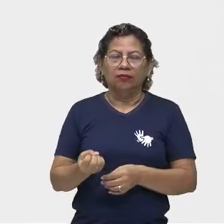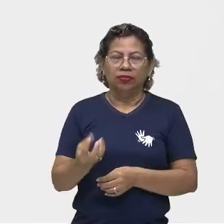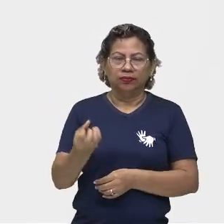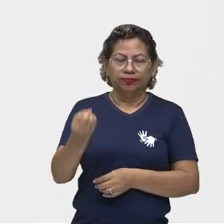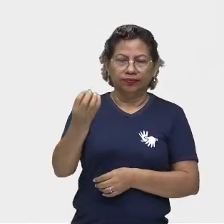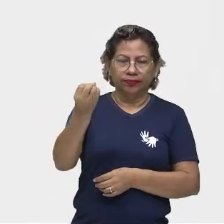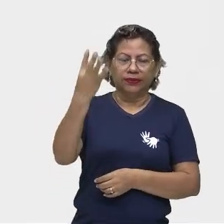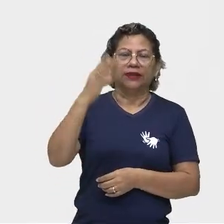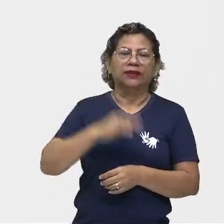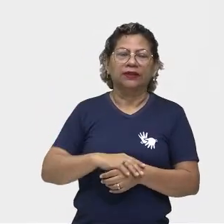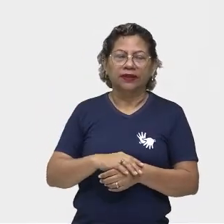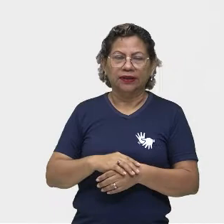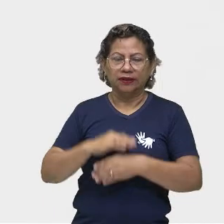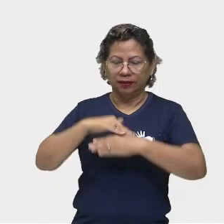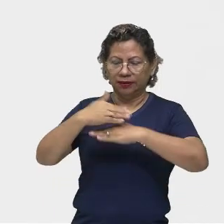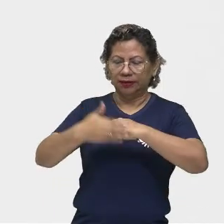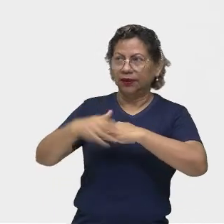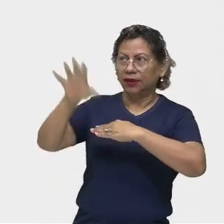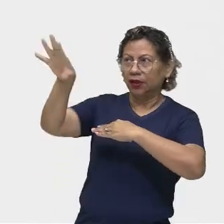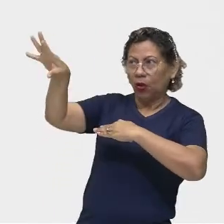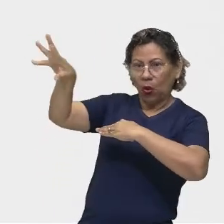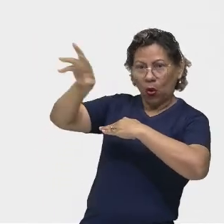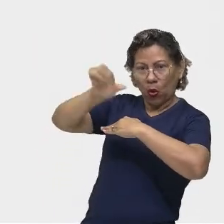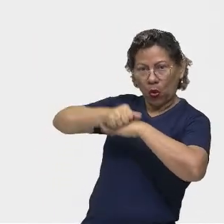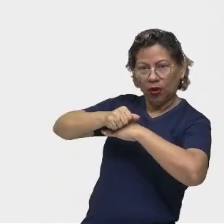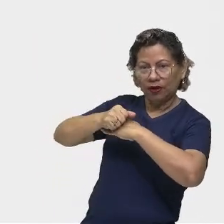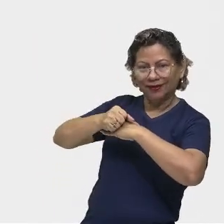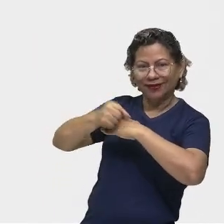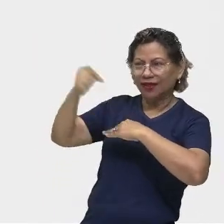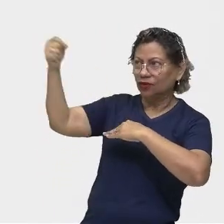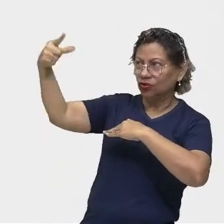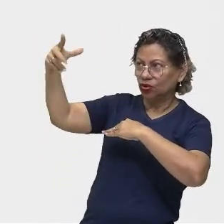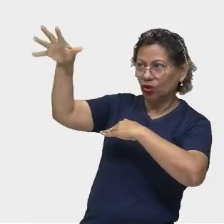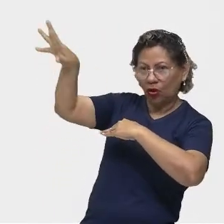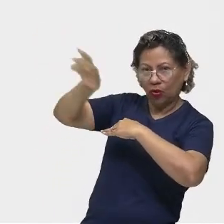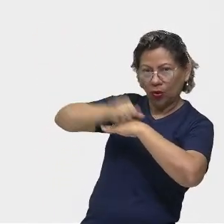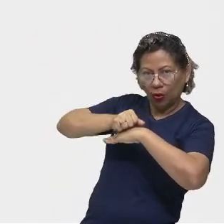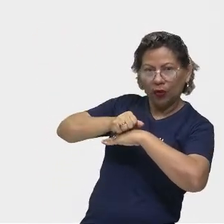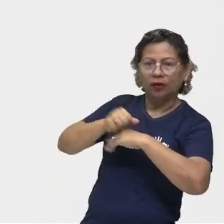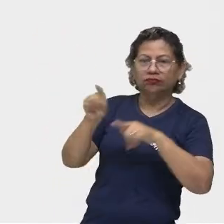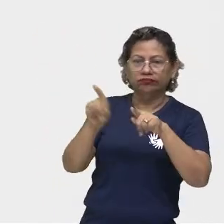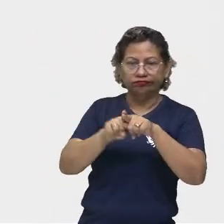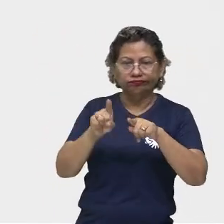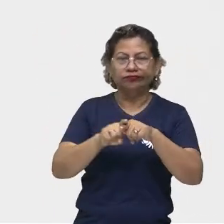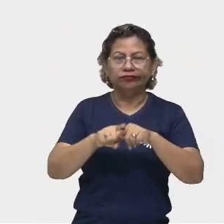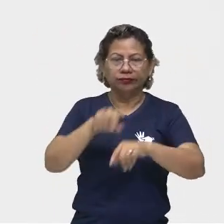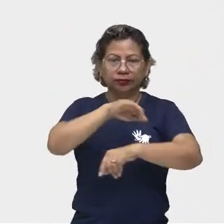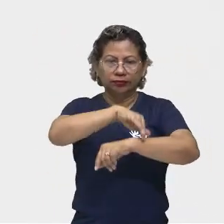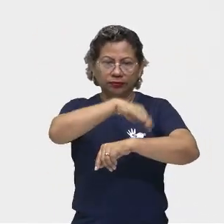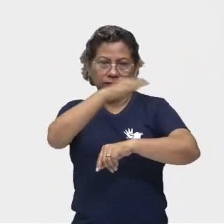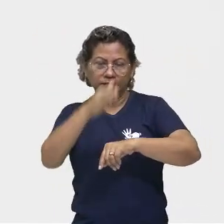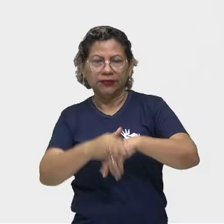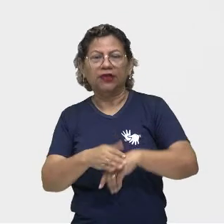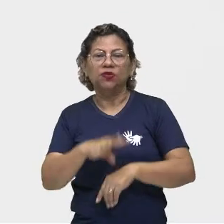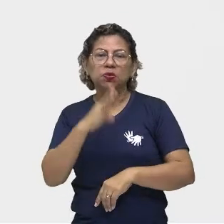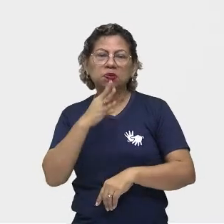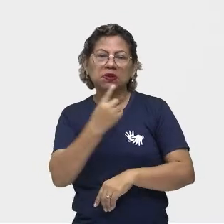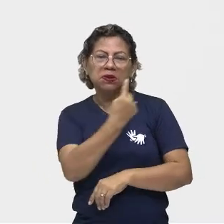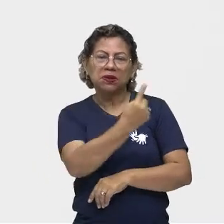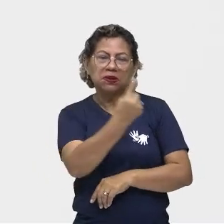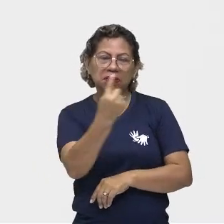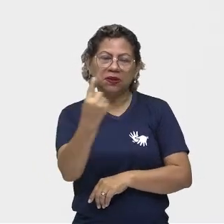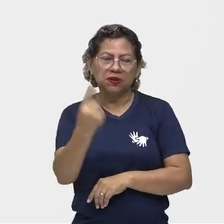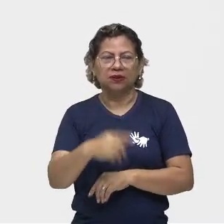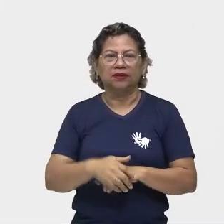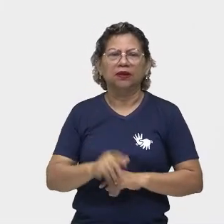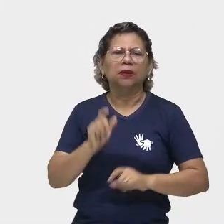solar, energia geotérmica. Então, a gente vai conhecer sobre cada uma delas. Mas, para iniciar, vamos observar o que